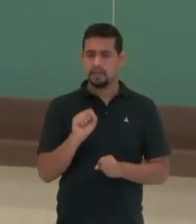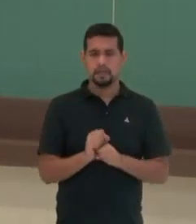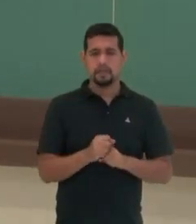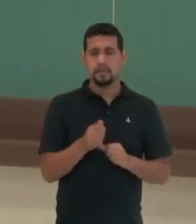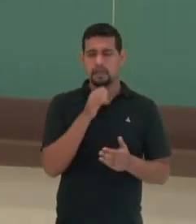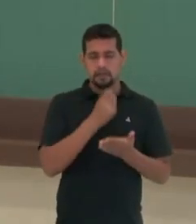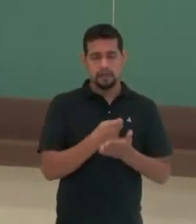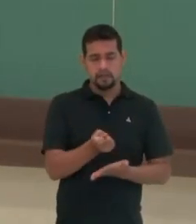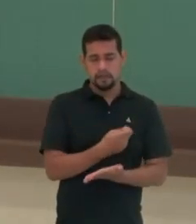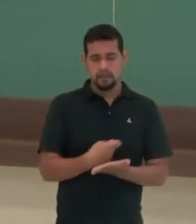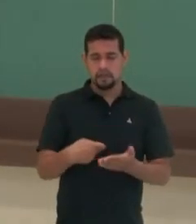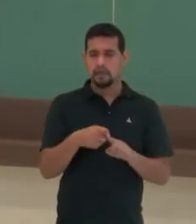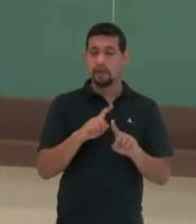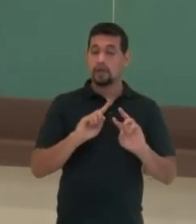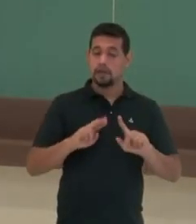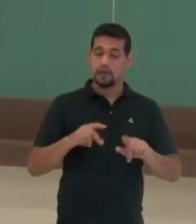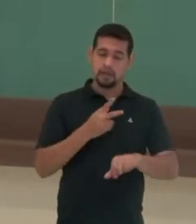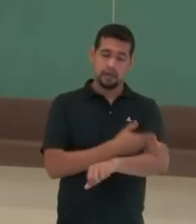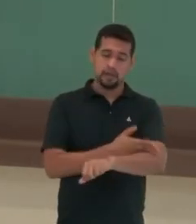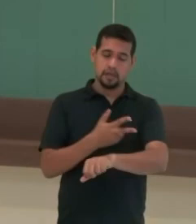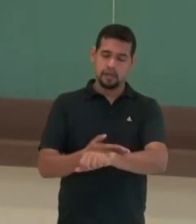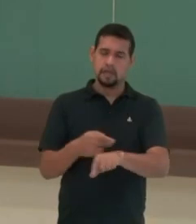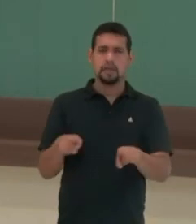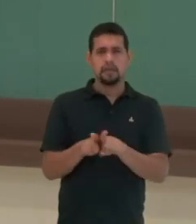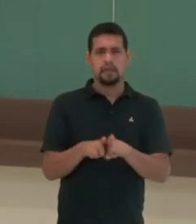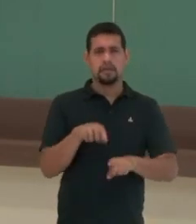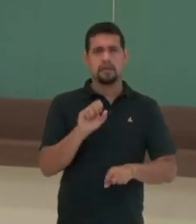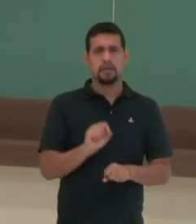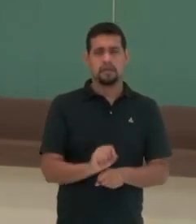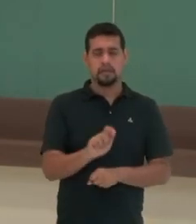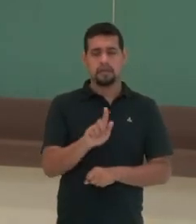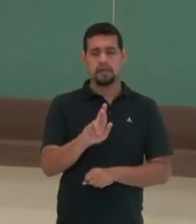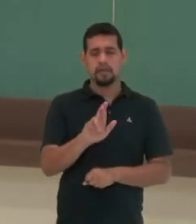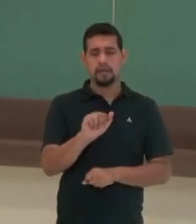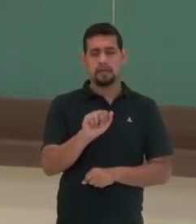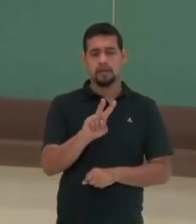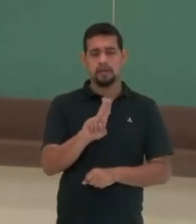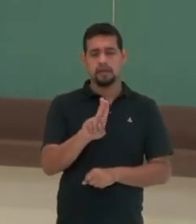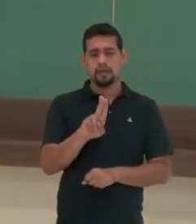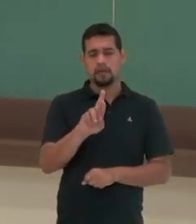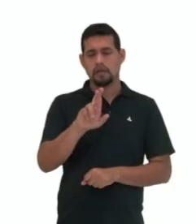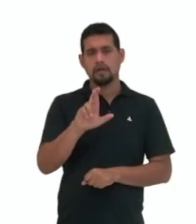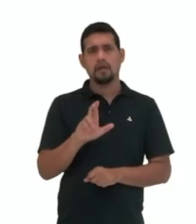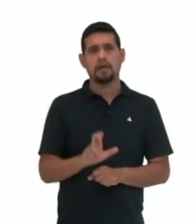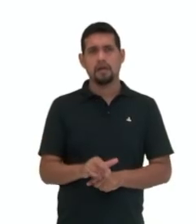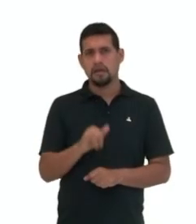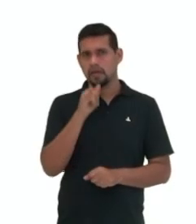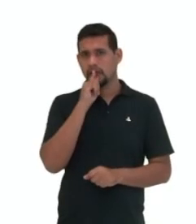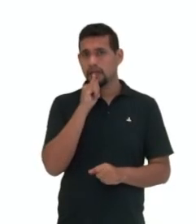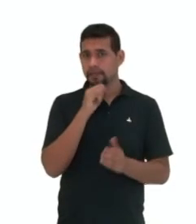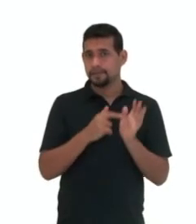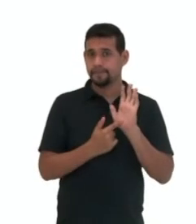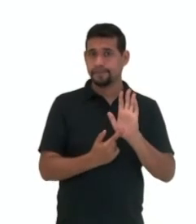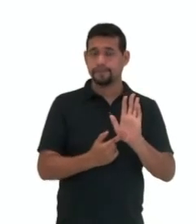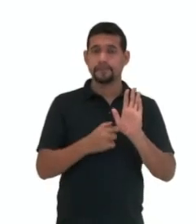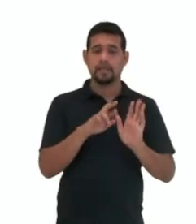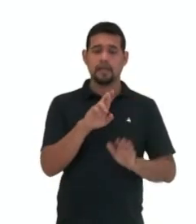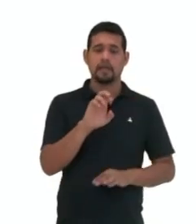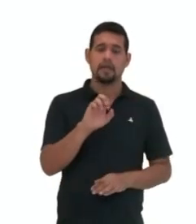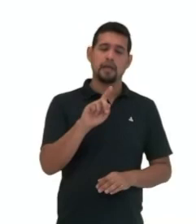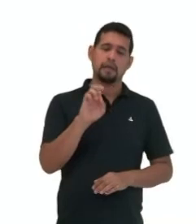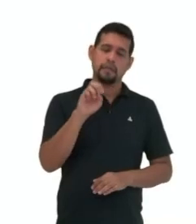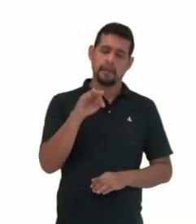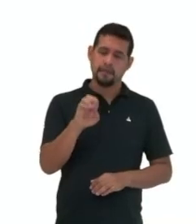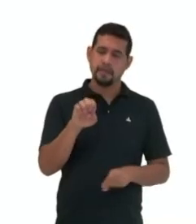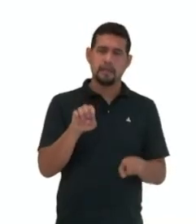instrumentos musicais no período medieval. Aqui nessa gravura a gente pode ver o exemplo, né, dos tocadores ali de repente. Então, eles vão fazendo as